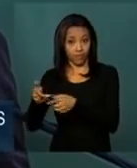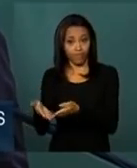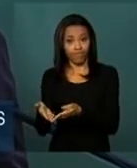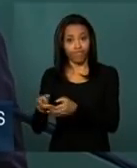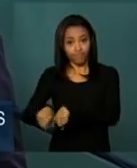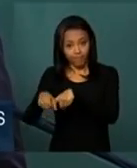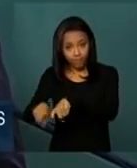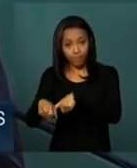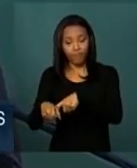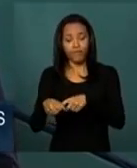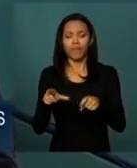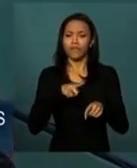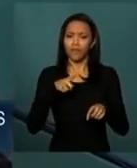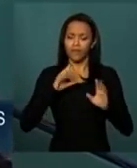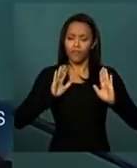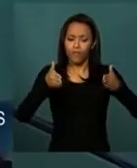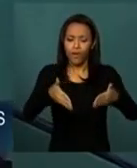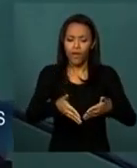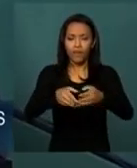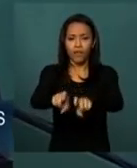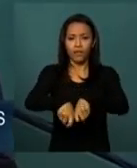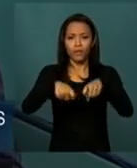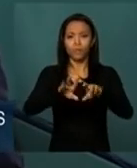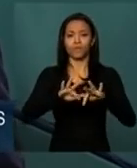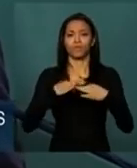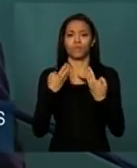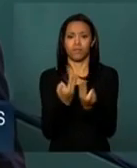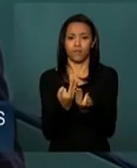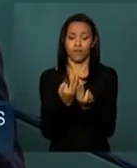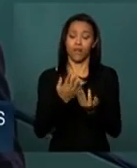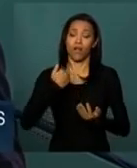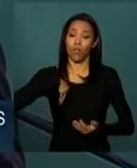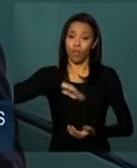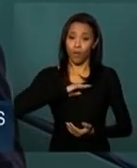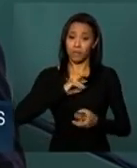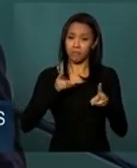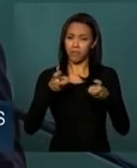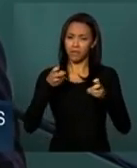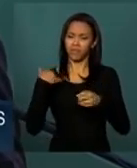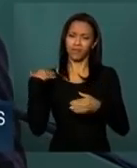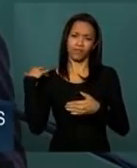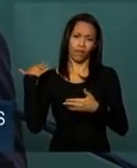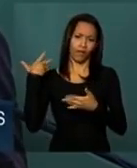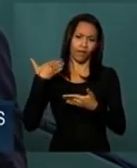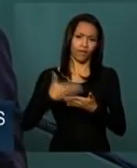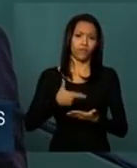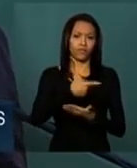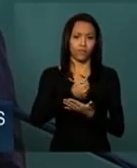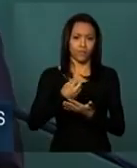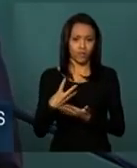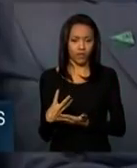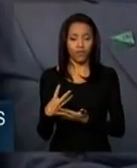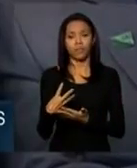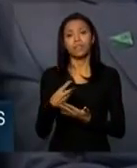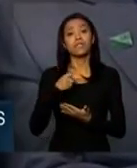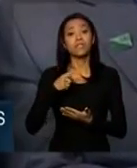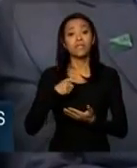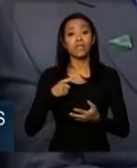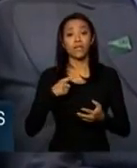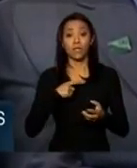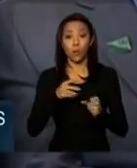focado muito a agricultura familiar. Nós percebemos que desde 2003 existe um plano